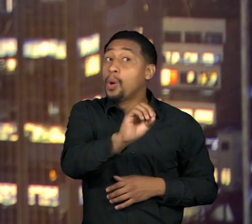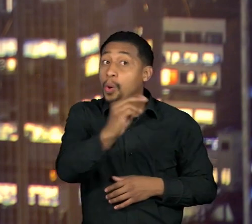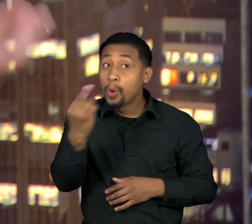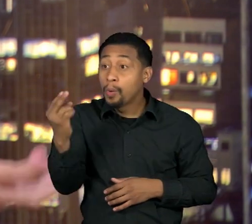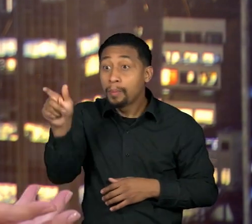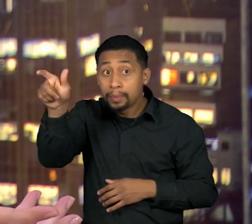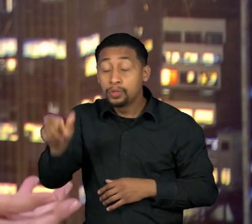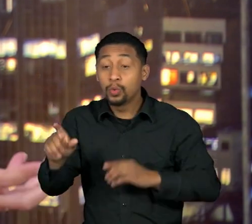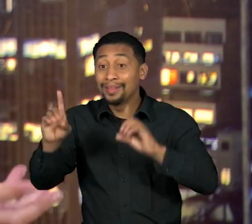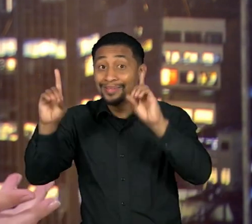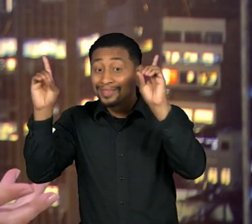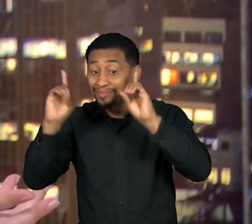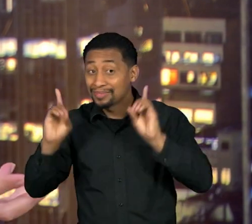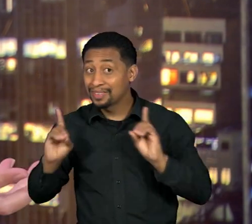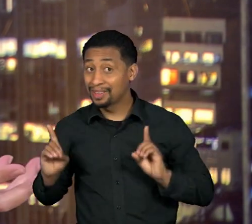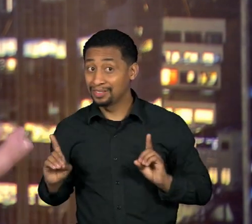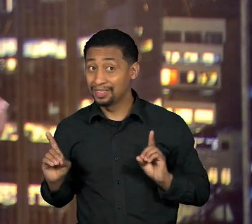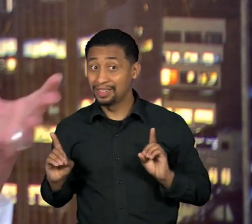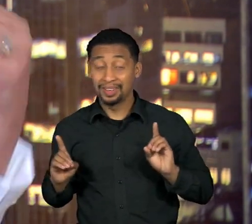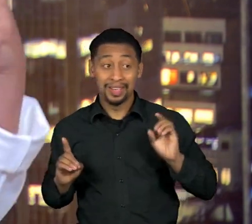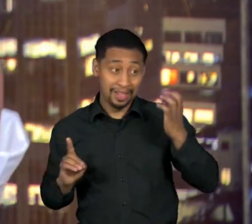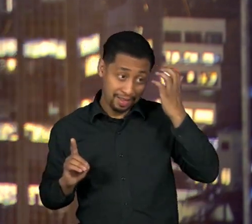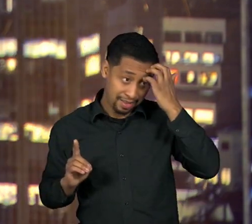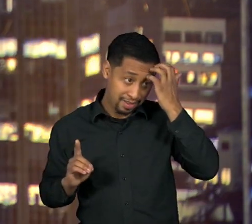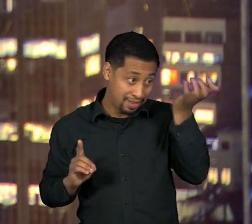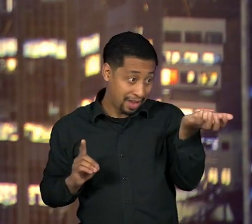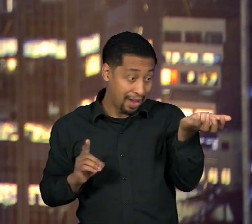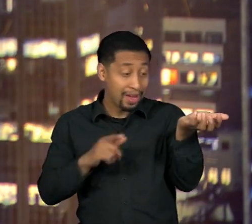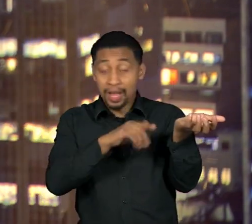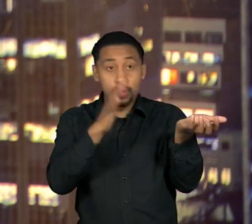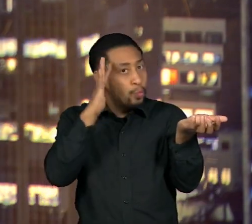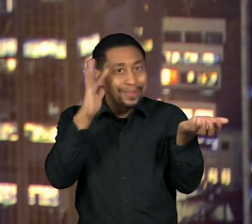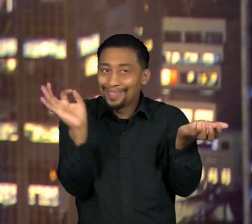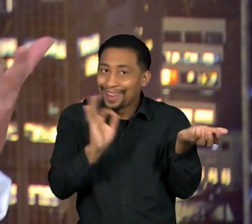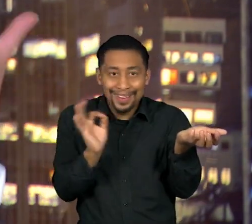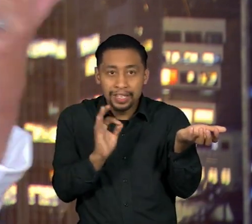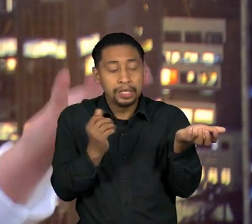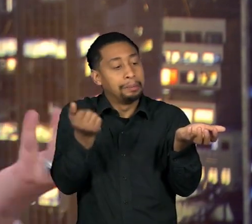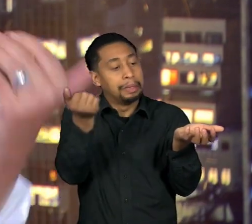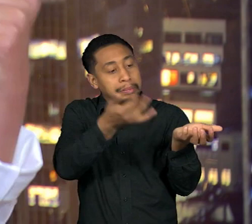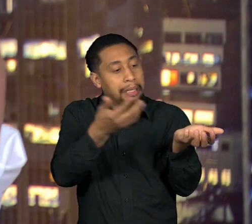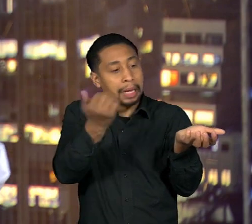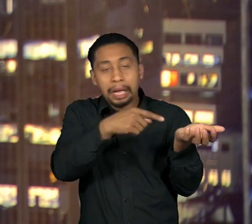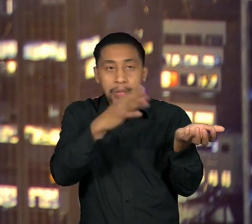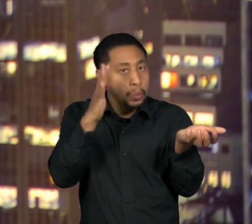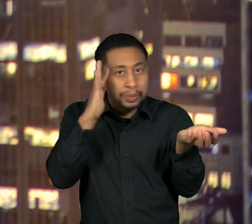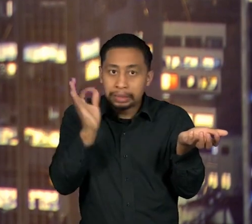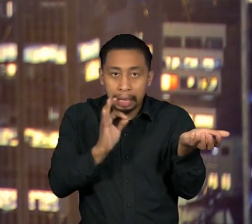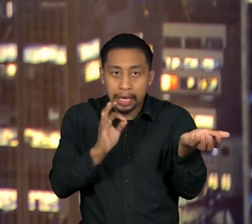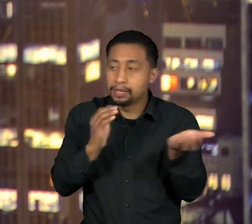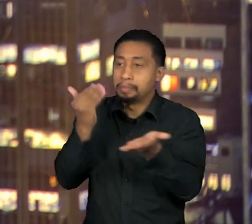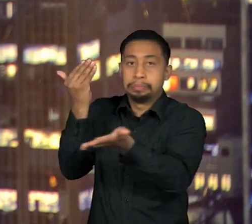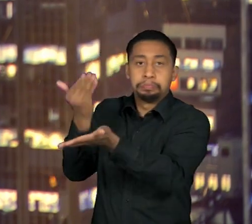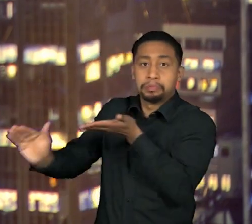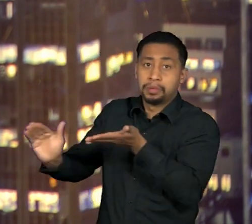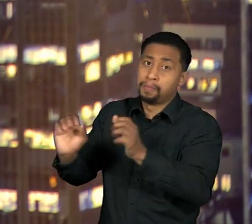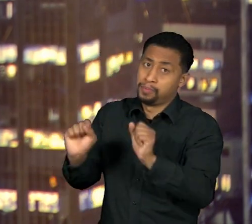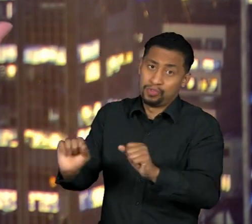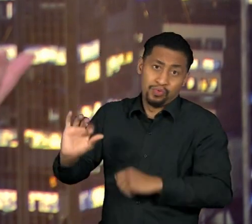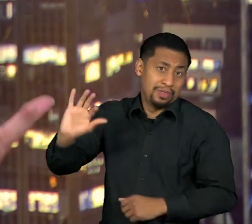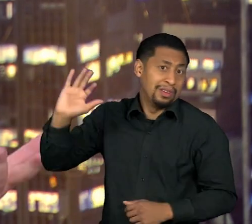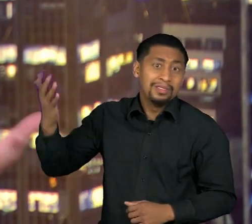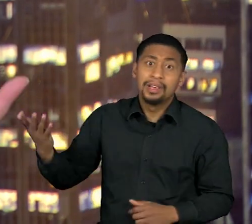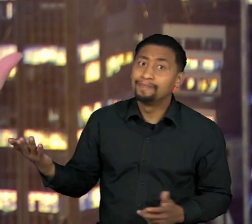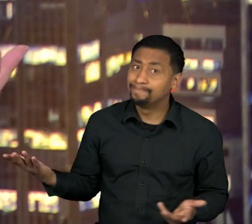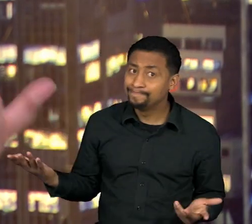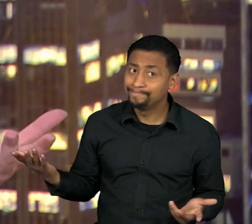oportunidade de explicar as suas necessidades. E um ser humano do lado de lá poderia perguntar, perceber e entender. E a pessoa acaba perdendo uma